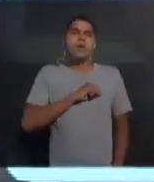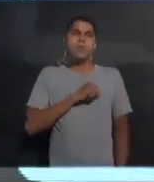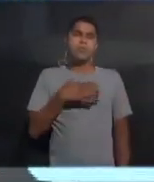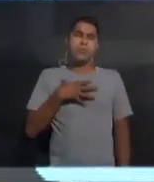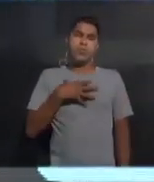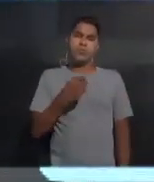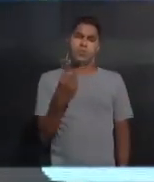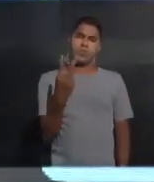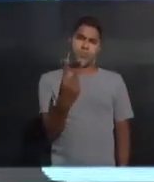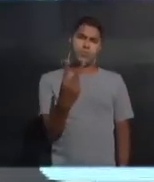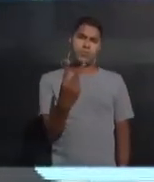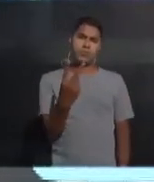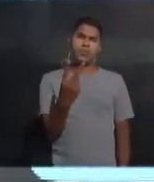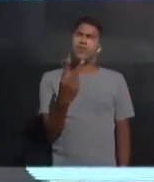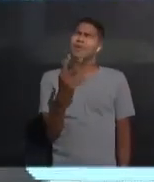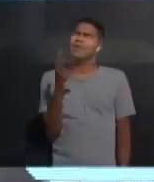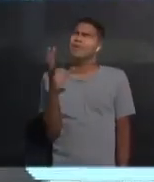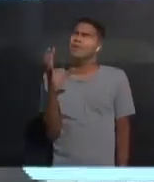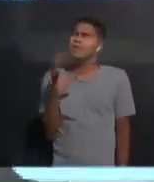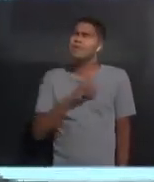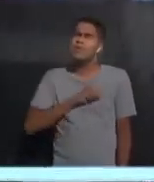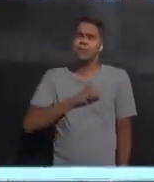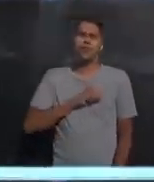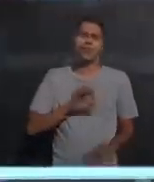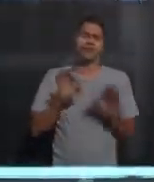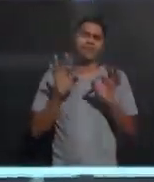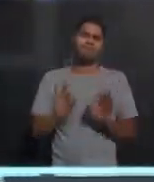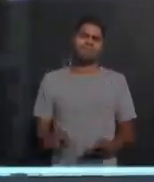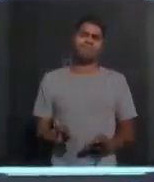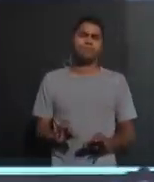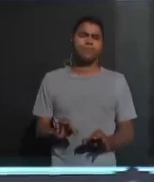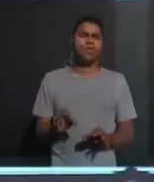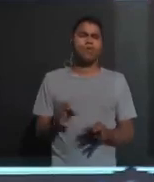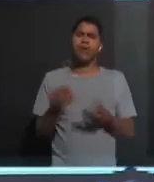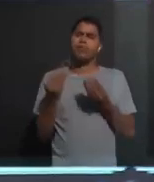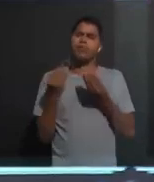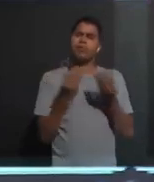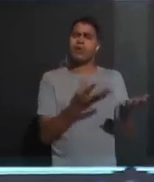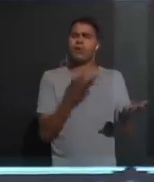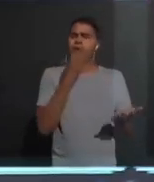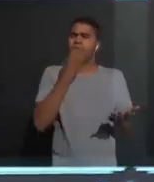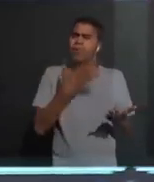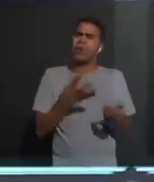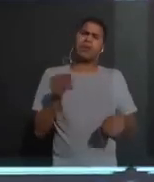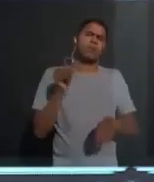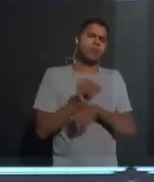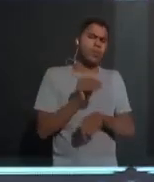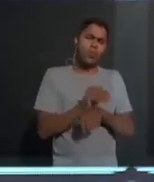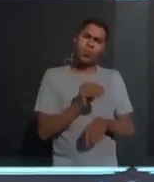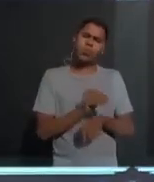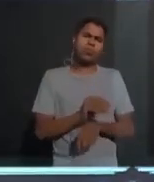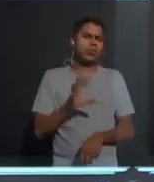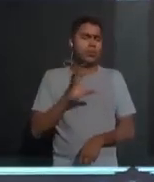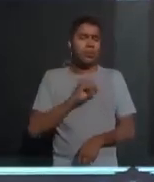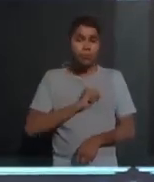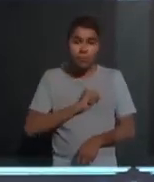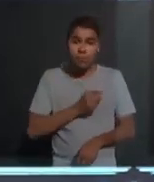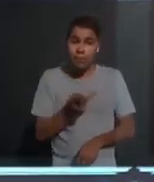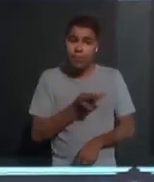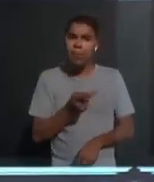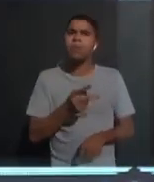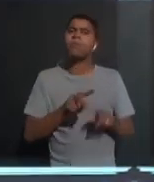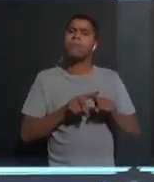meus filhos a amo demais eu quero todo bem pra eles eu quero cuidar deles amá lo mas eu também